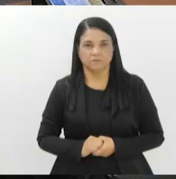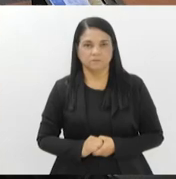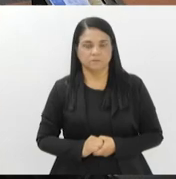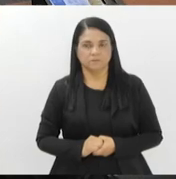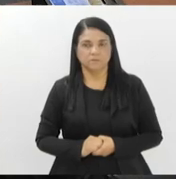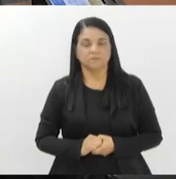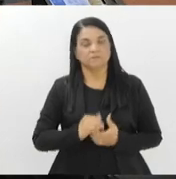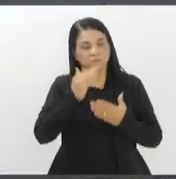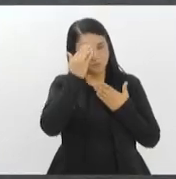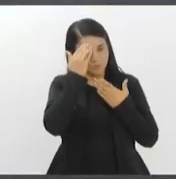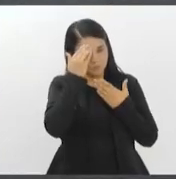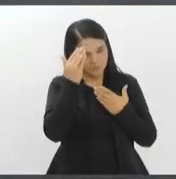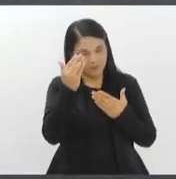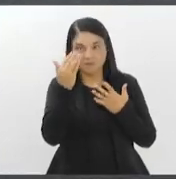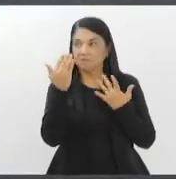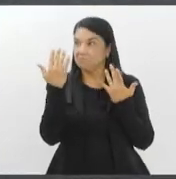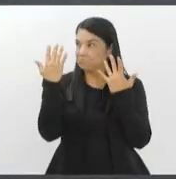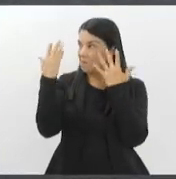Obrigada.